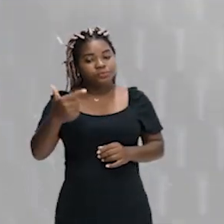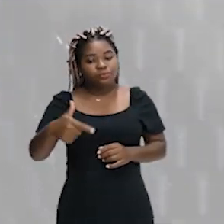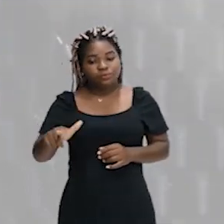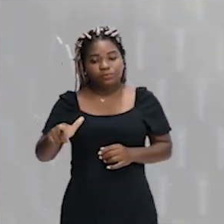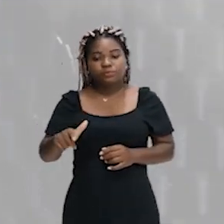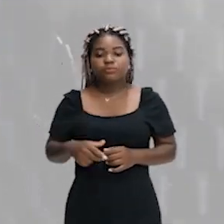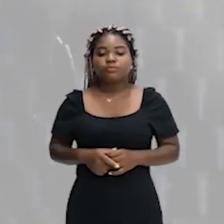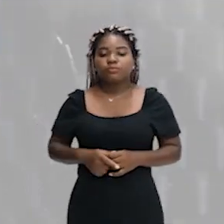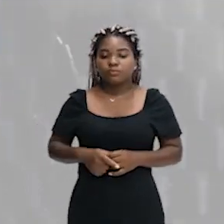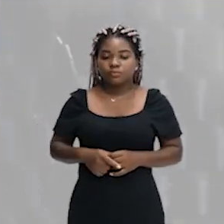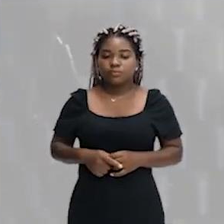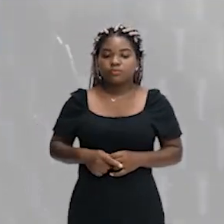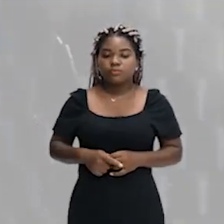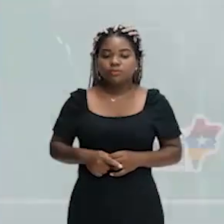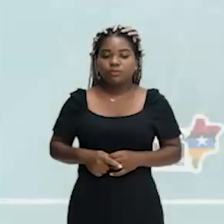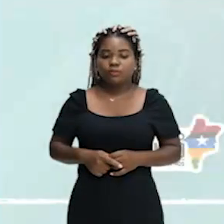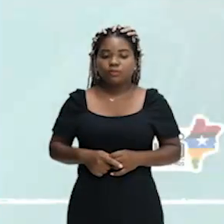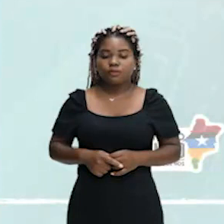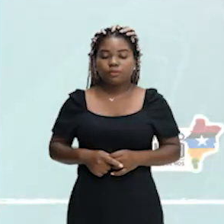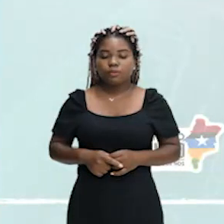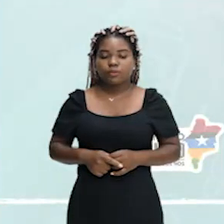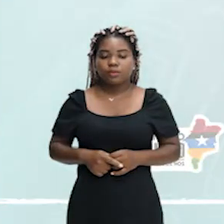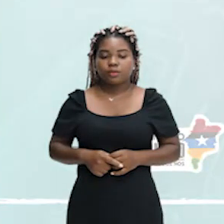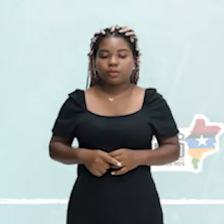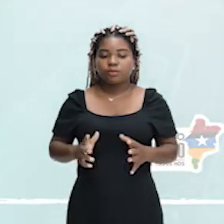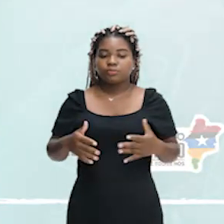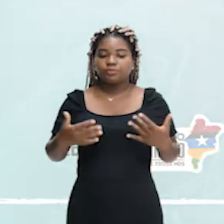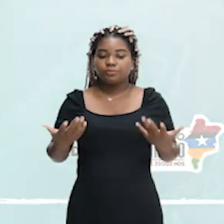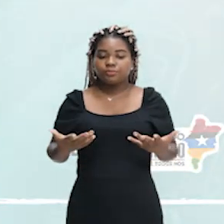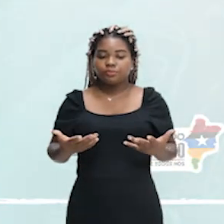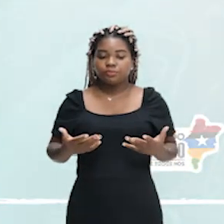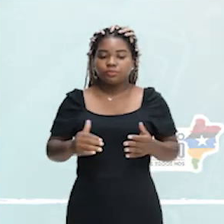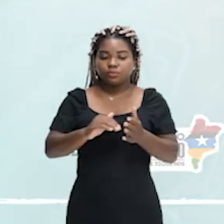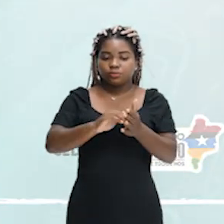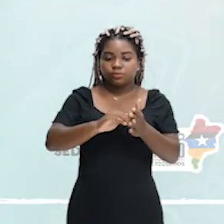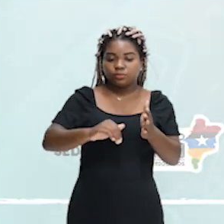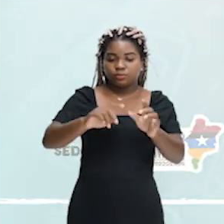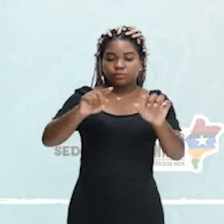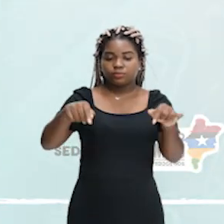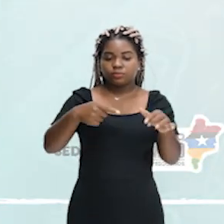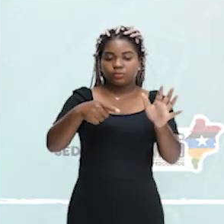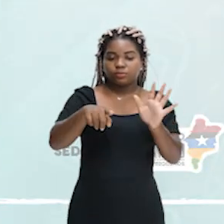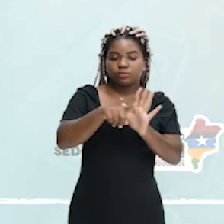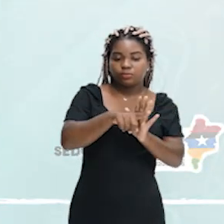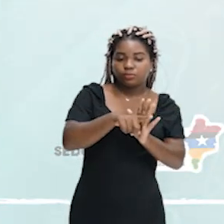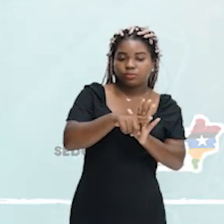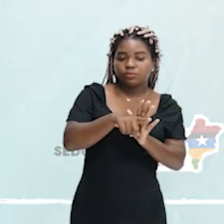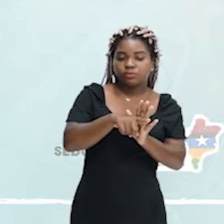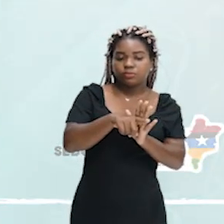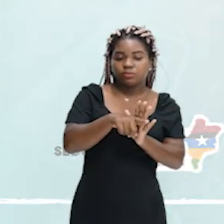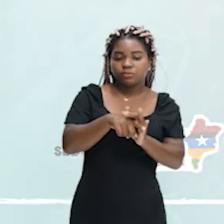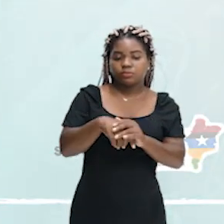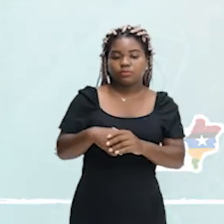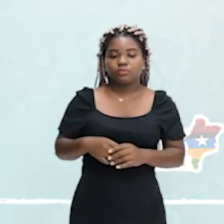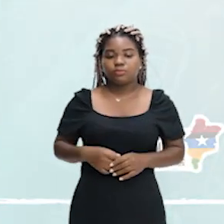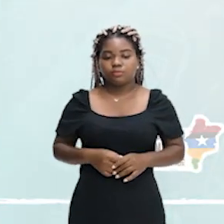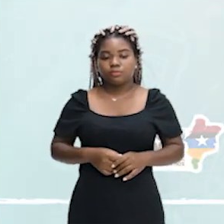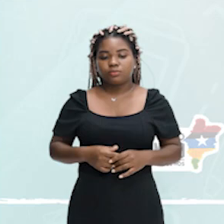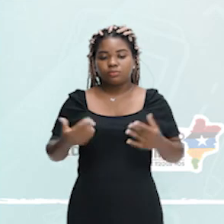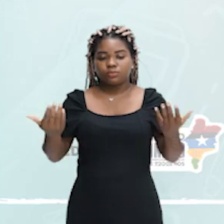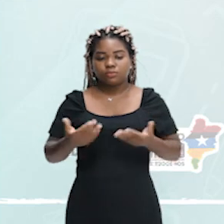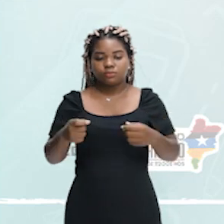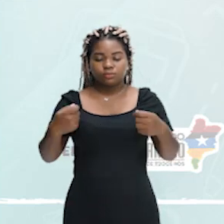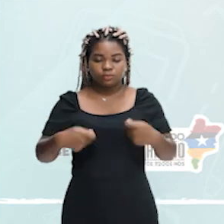continuação, né, no expoente, que no caso é a potência 2. Então, eu só tirei o sinal de menos, tá bom? E agora eu